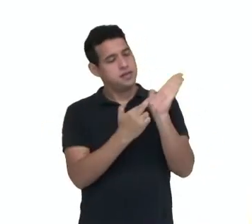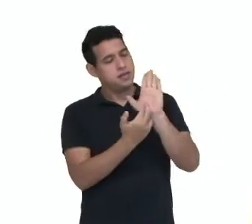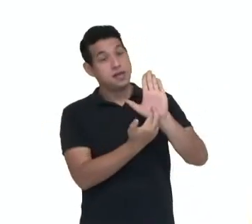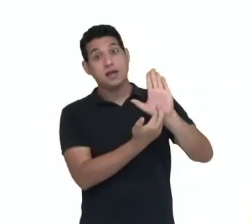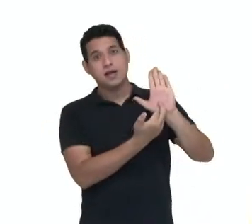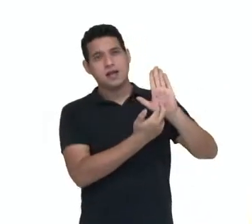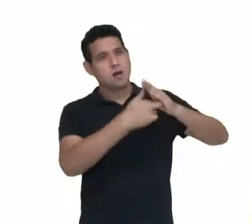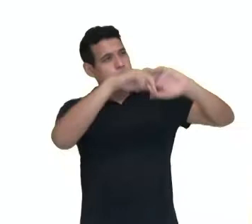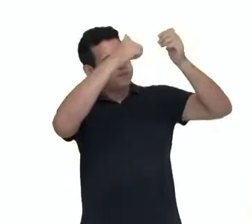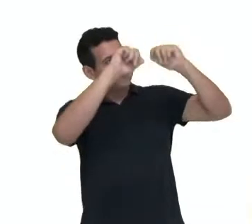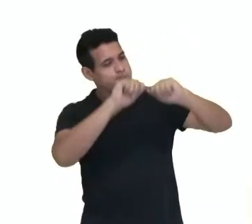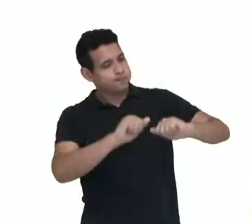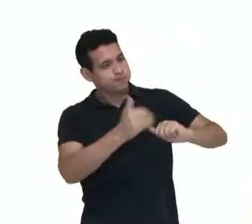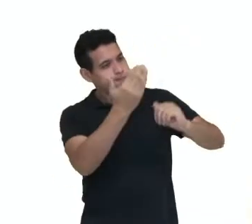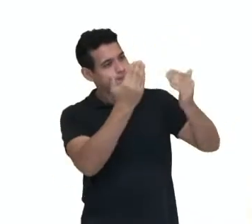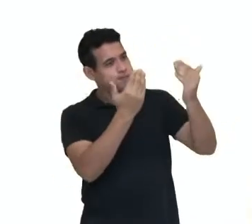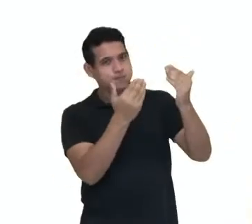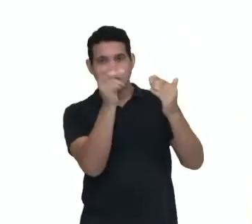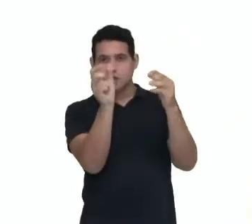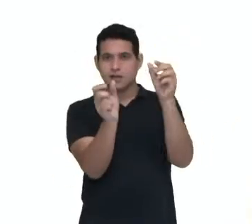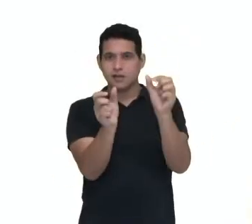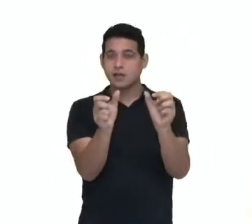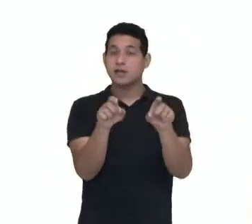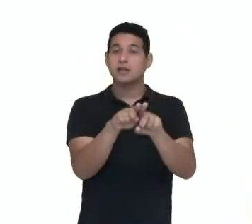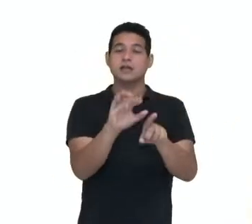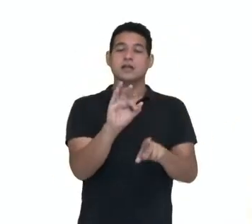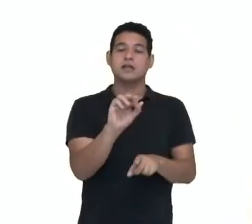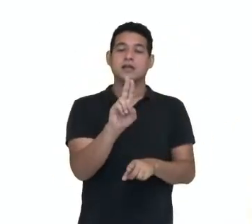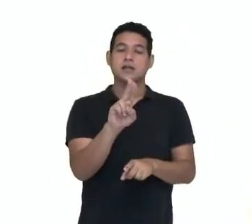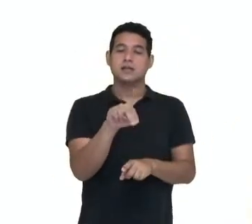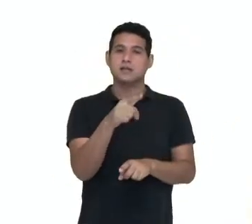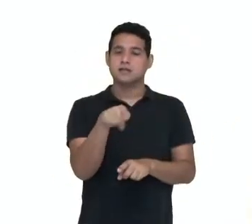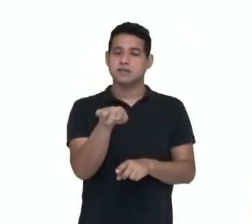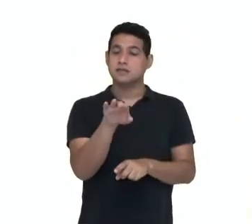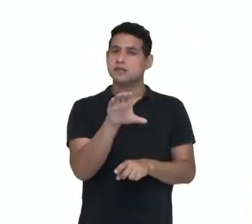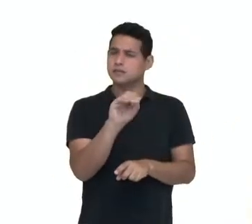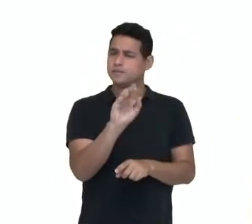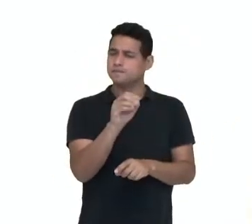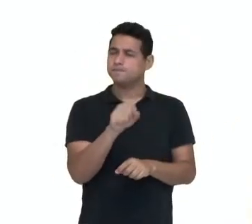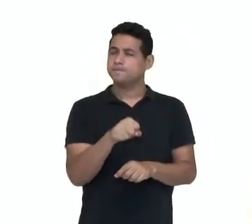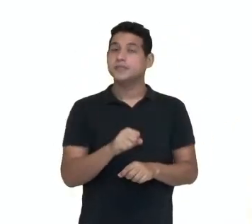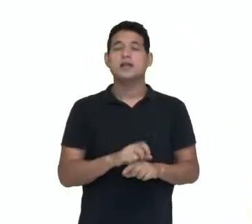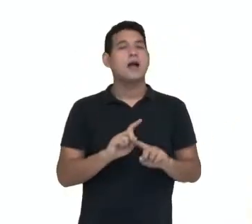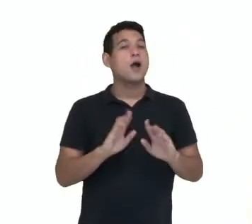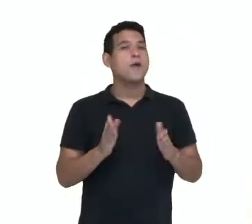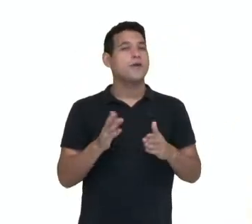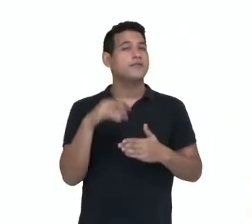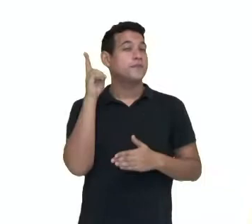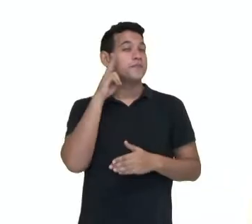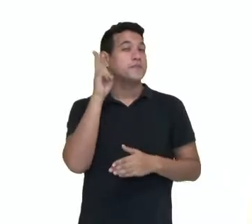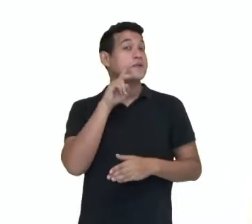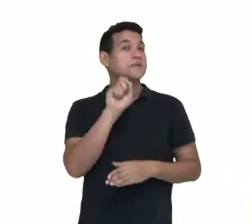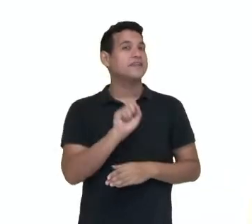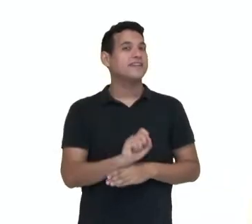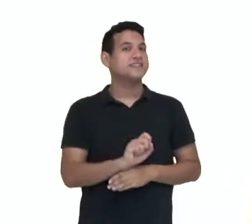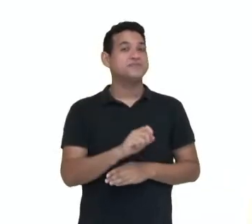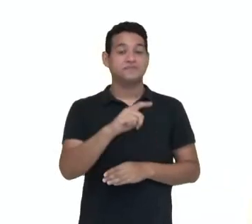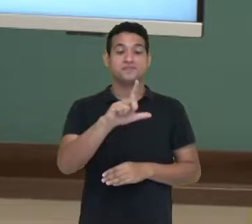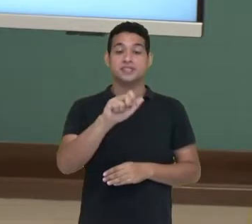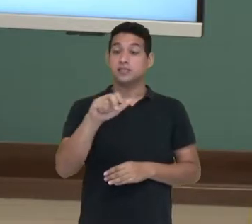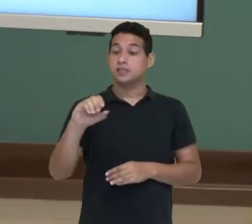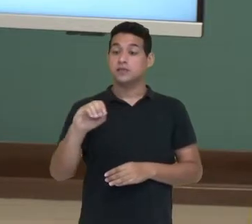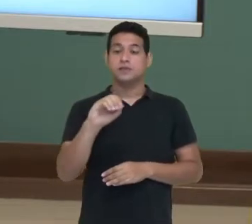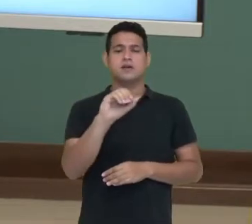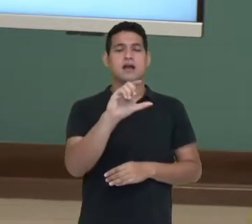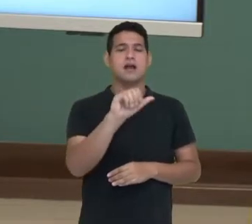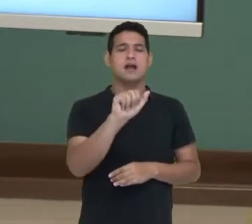analisar características específicas da função ali representada. Para isso, vamos relembrar o plano